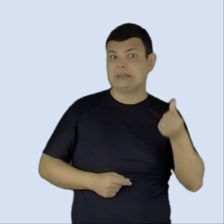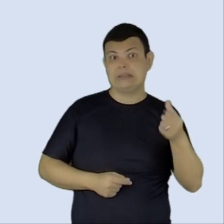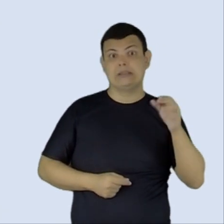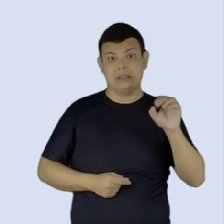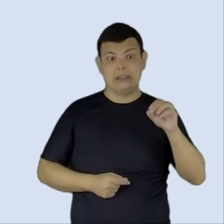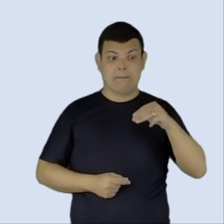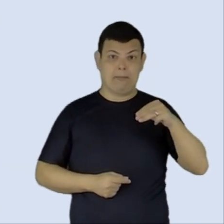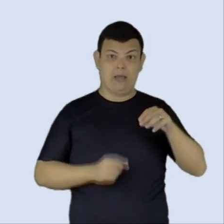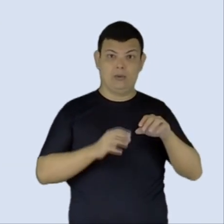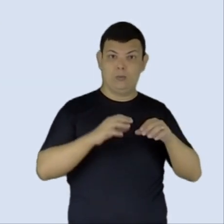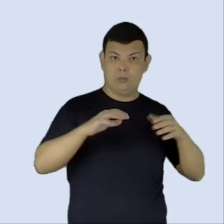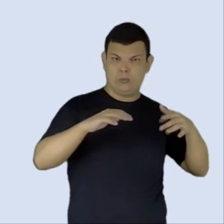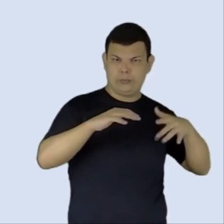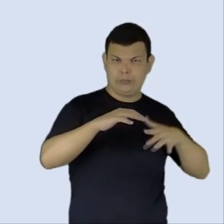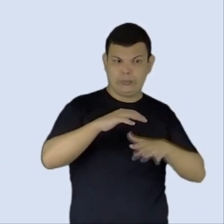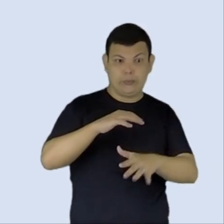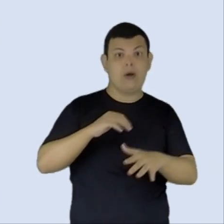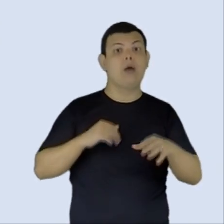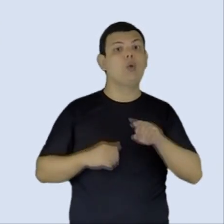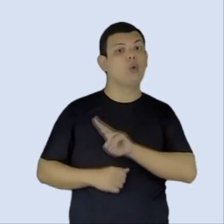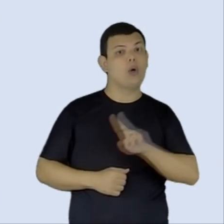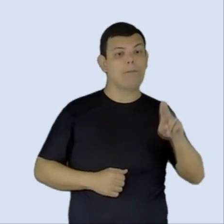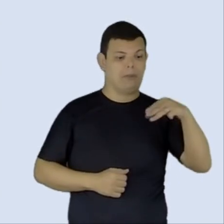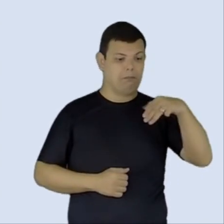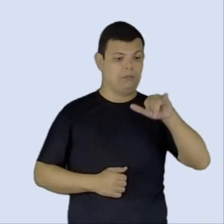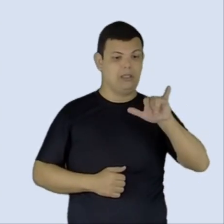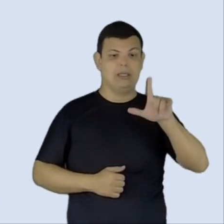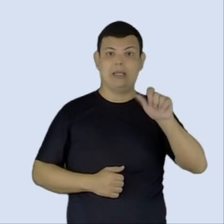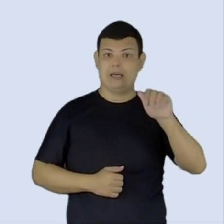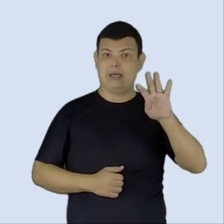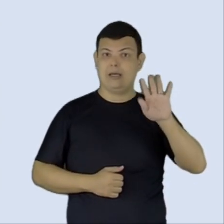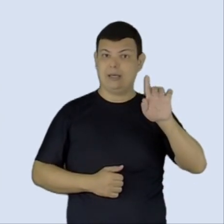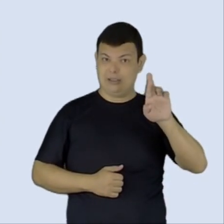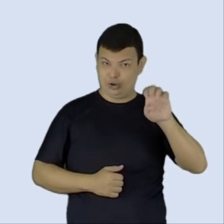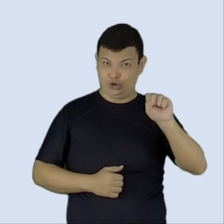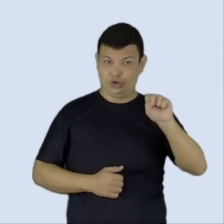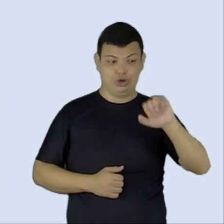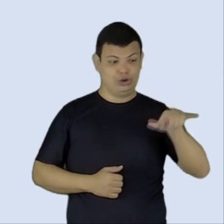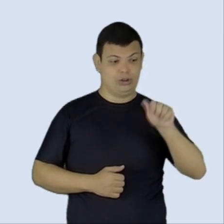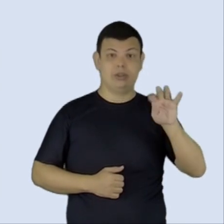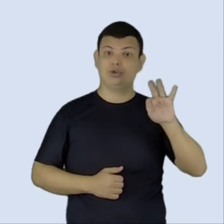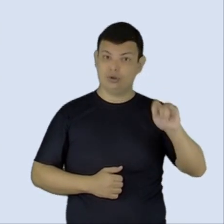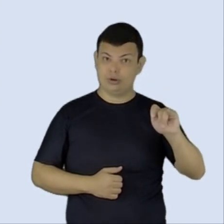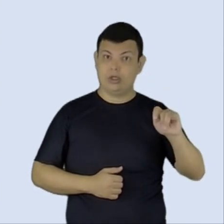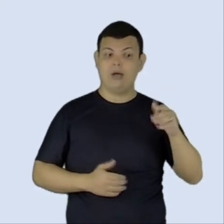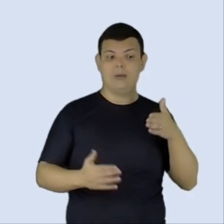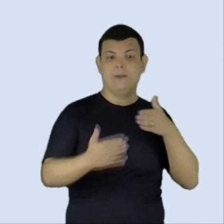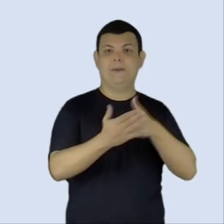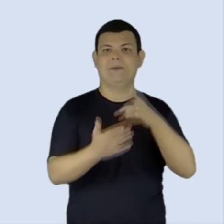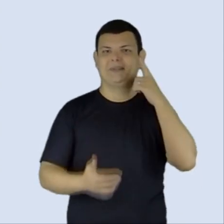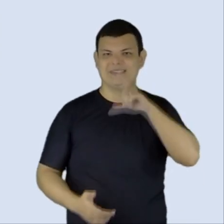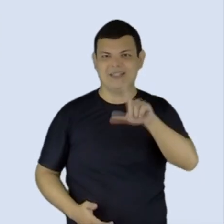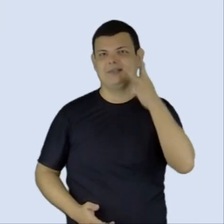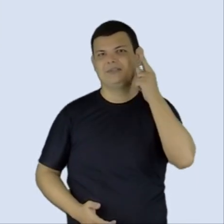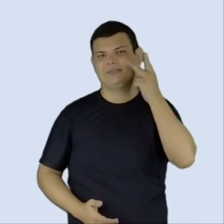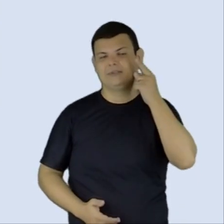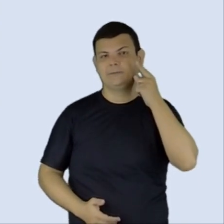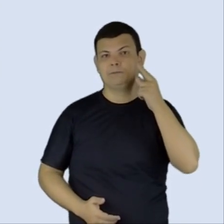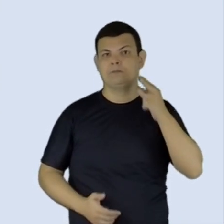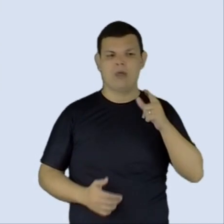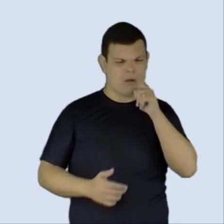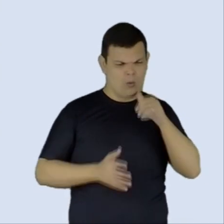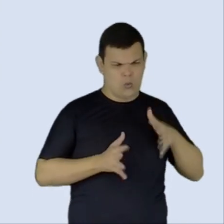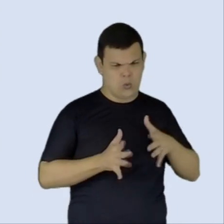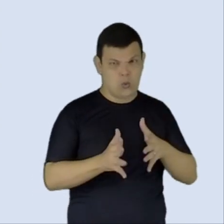comprimento, o túnel Milagres Jati permitiu que a água chegasse aos cearenses. Após encher o reservatório de Jati, o